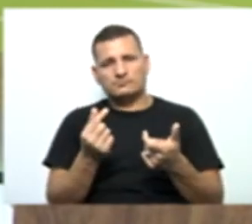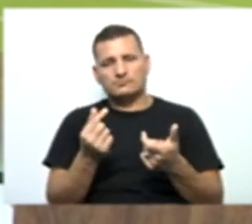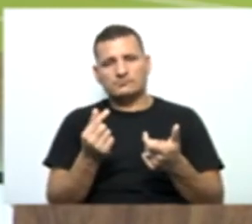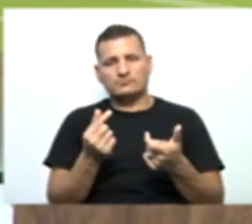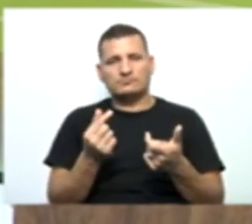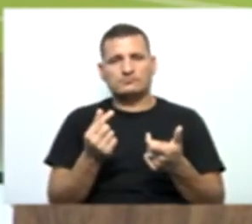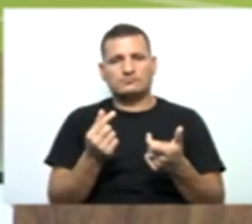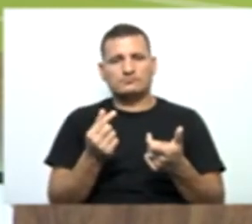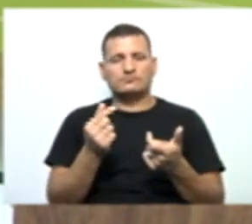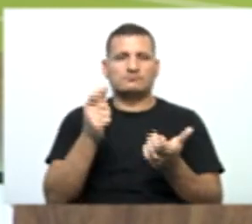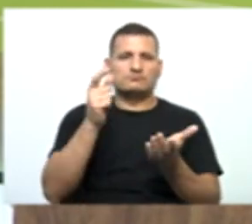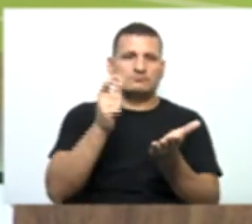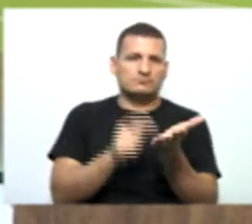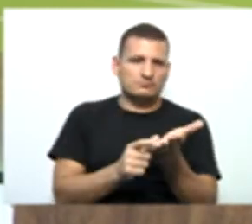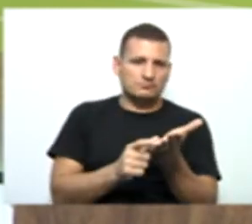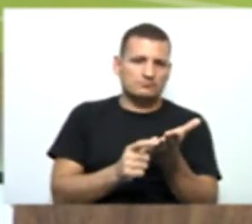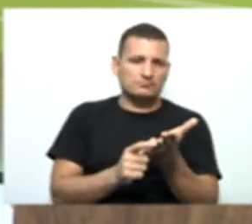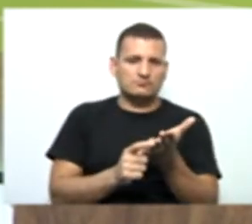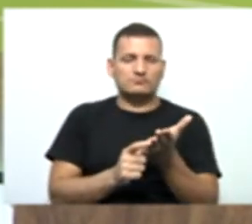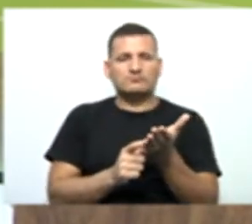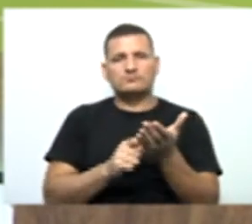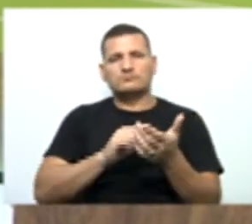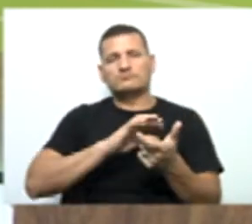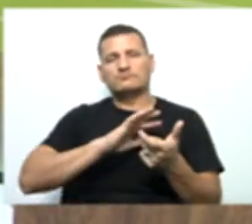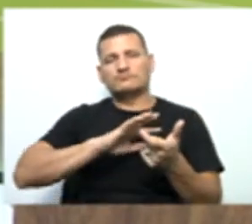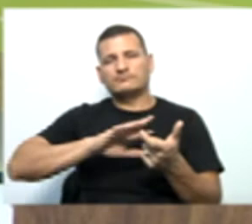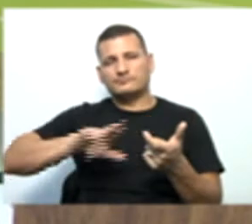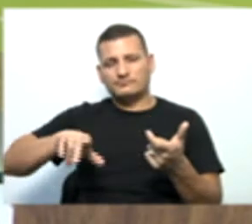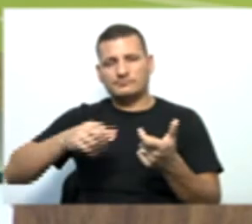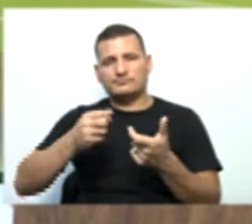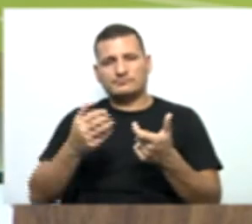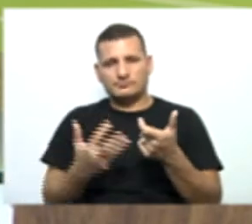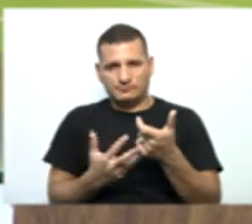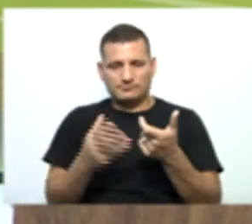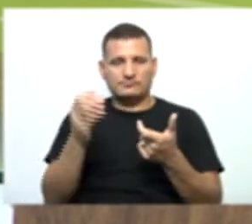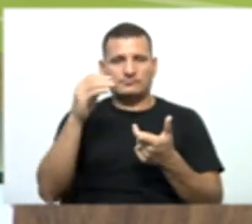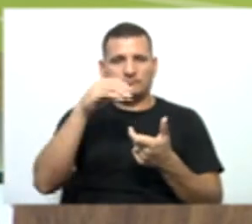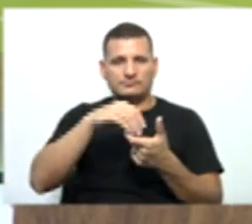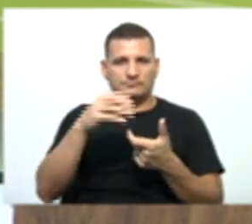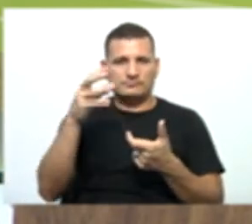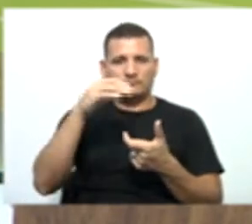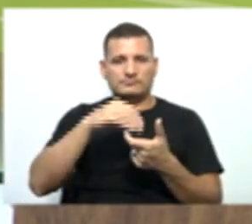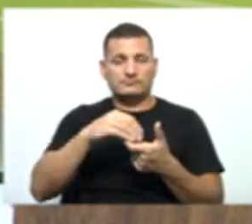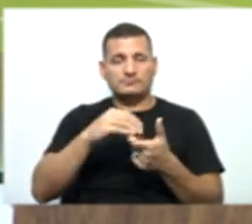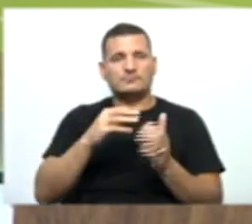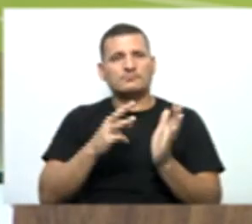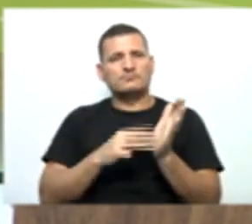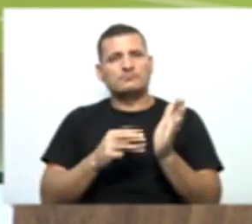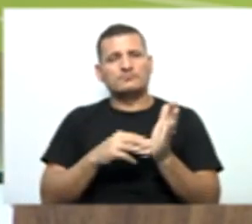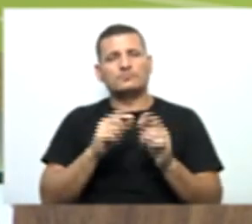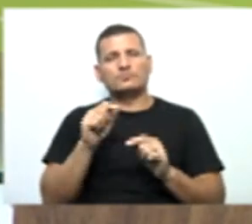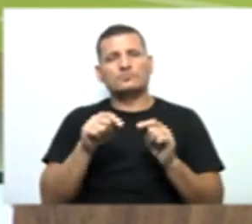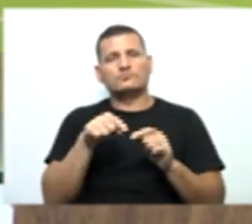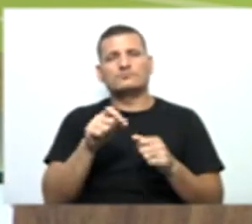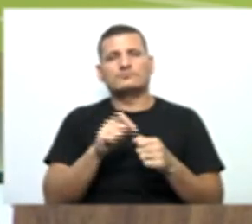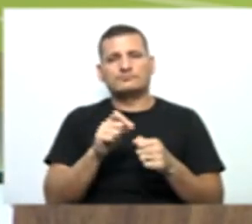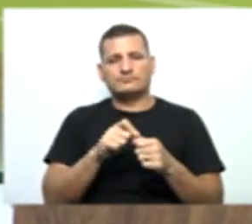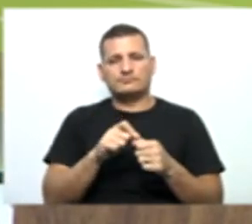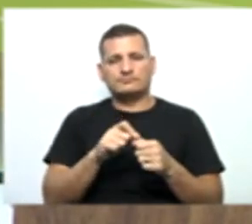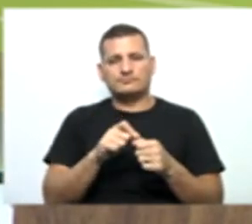processador, enfim, todos os componentes dele. E o método, o que ele faz como